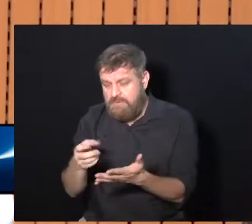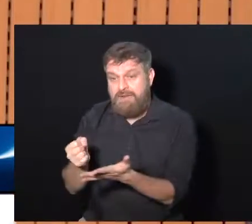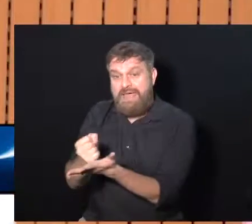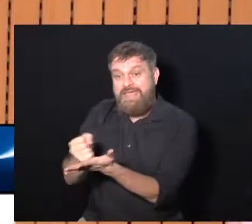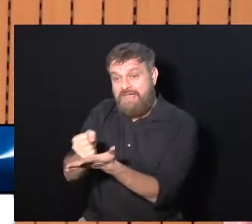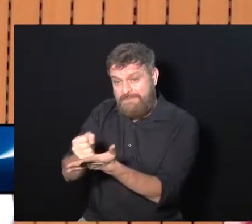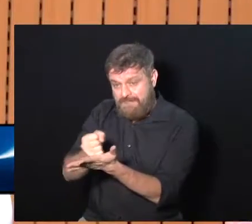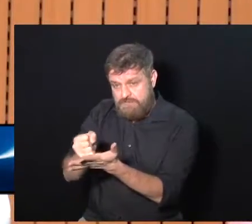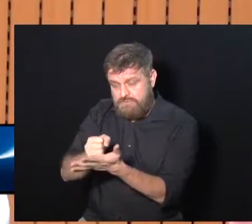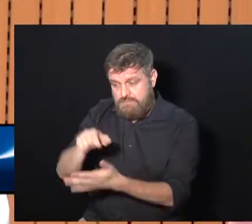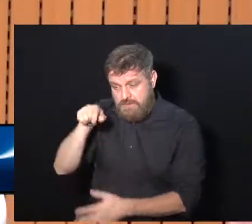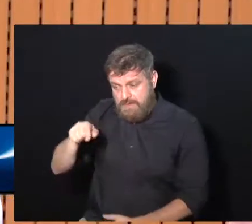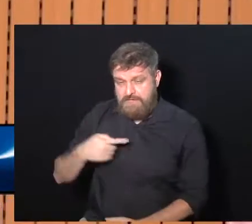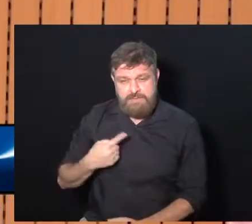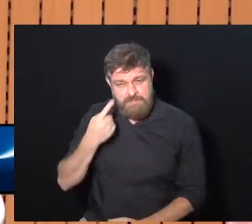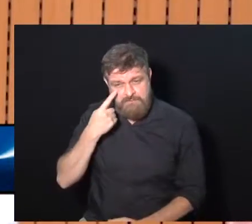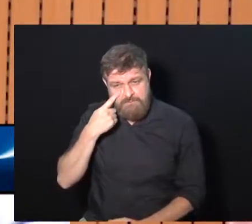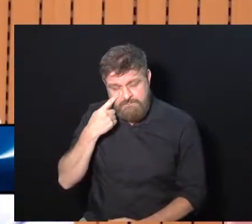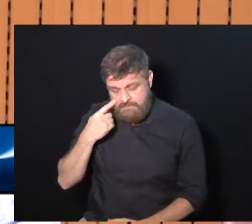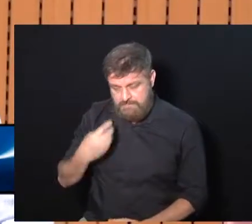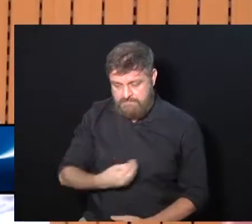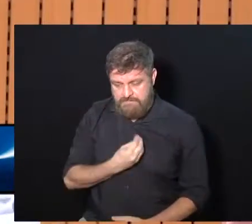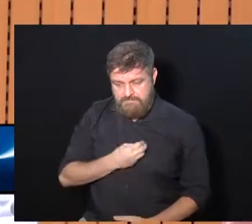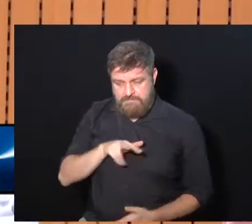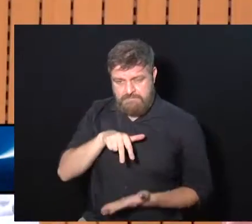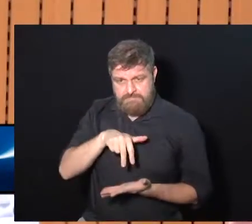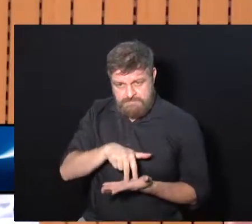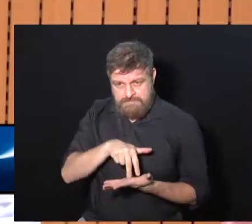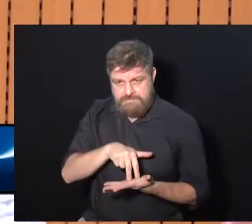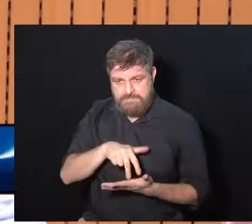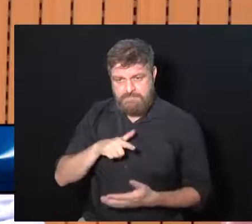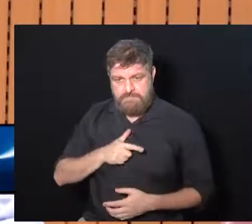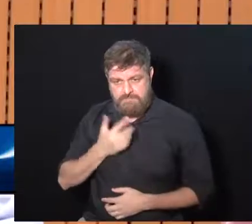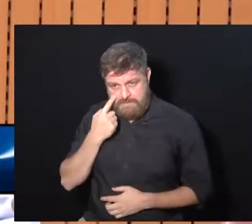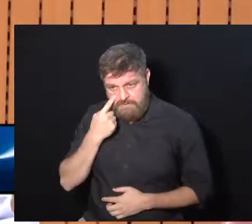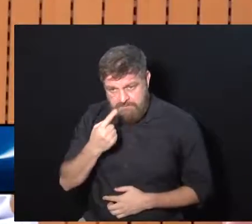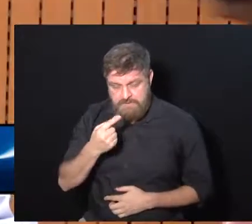fez questão de acompanhar essa nossa discussão.